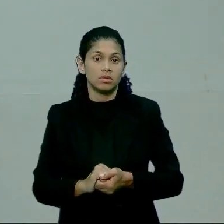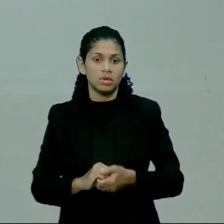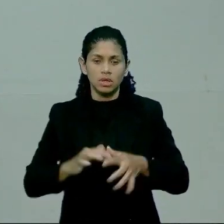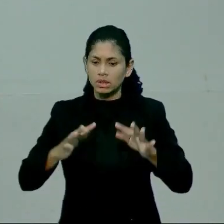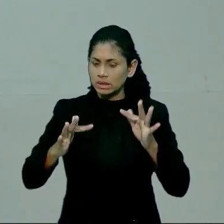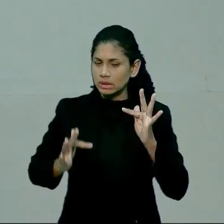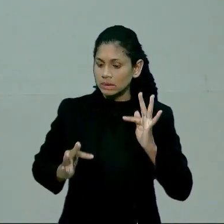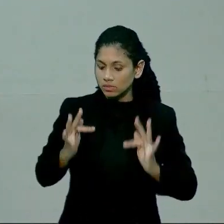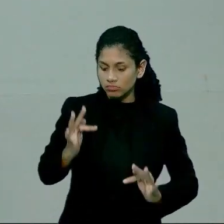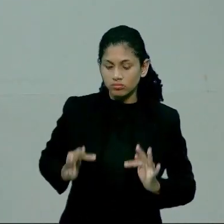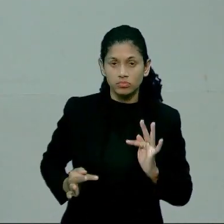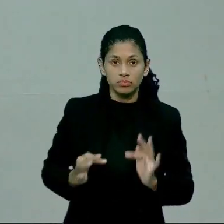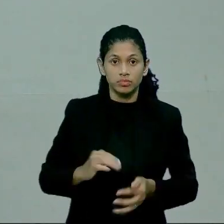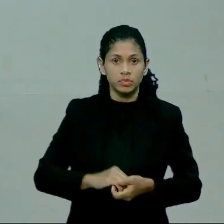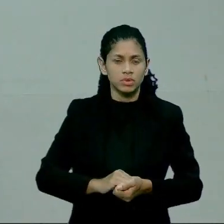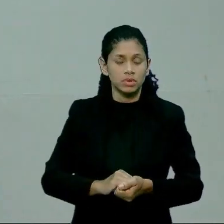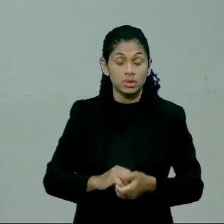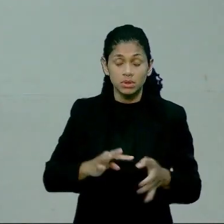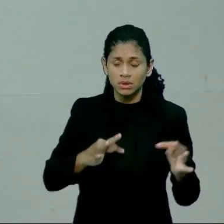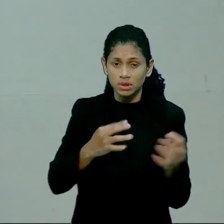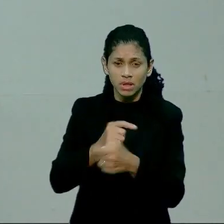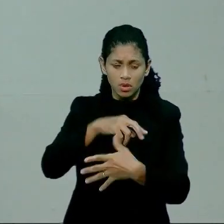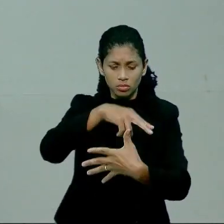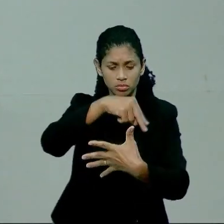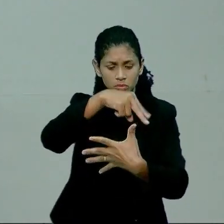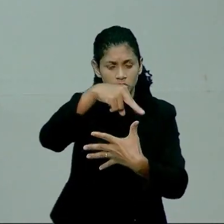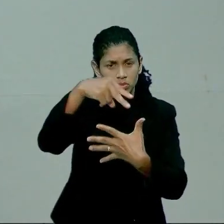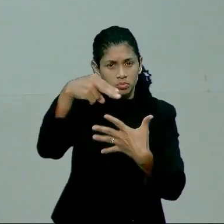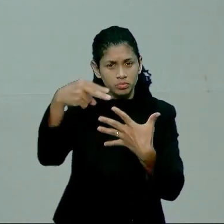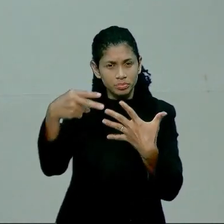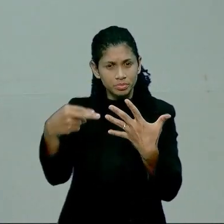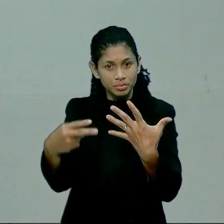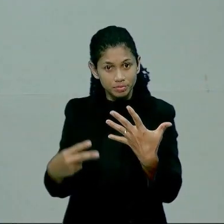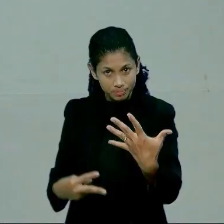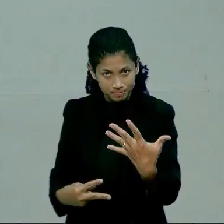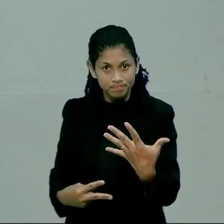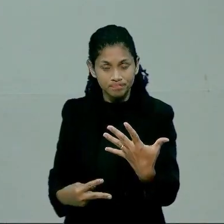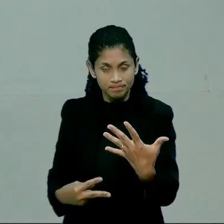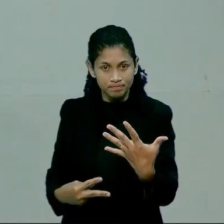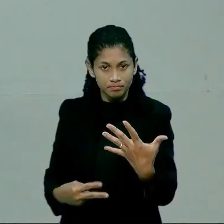porrada de osso, estruturas musculares. Então, a gente tem todo esse conhecimento